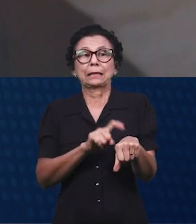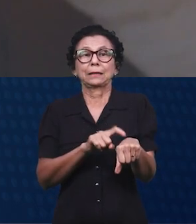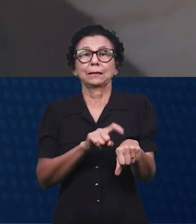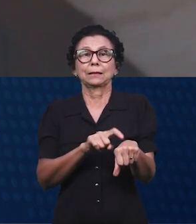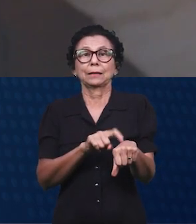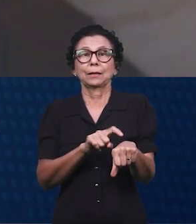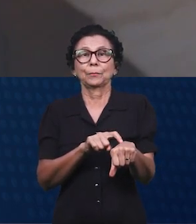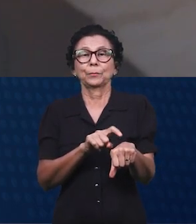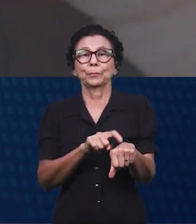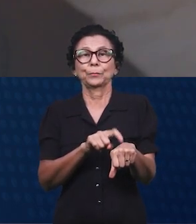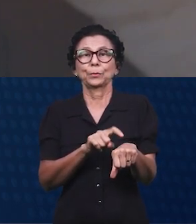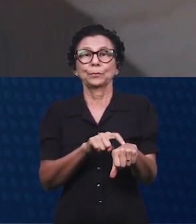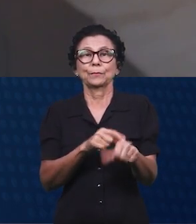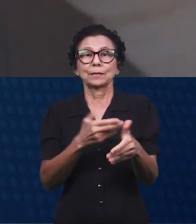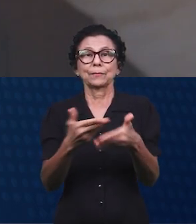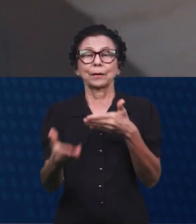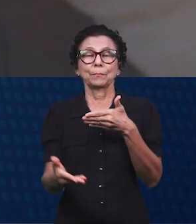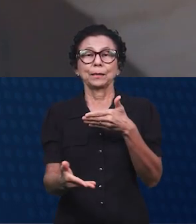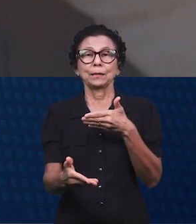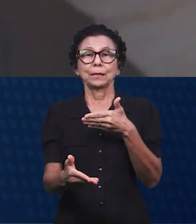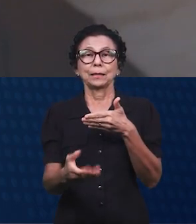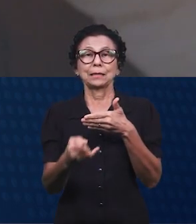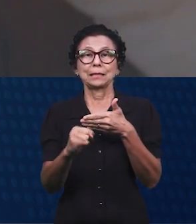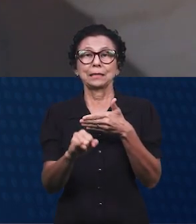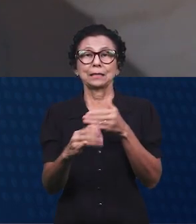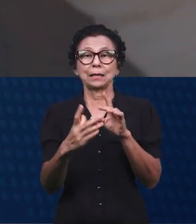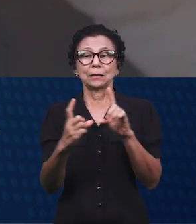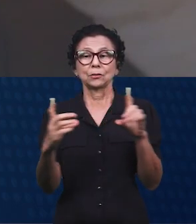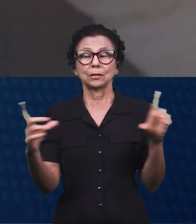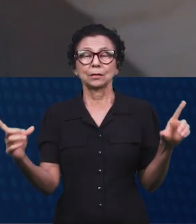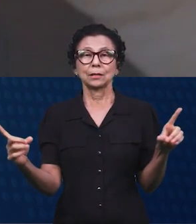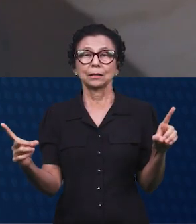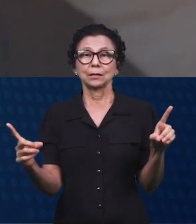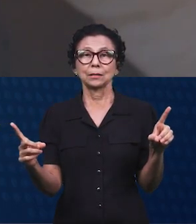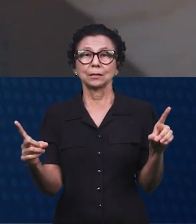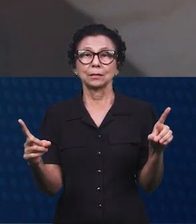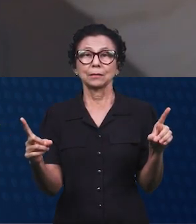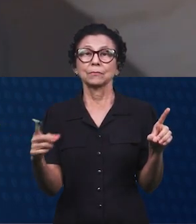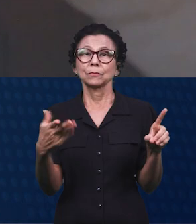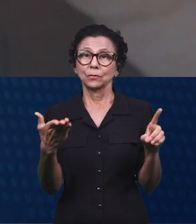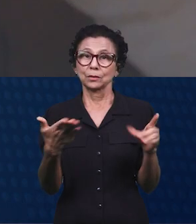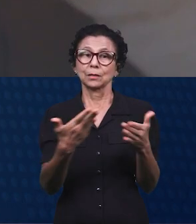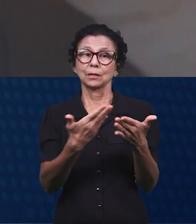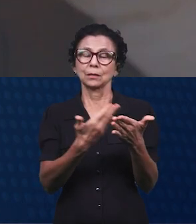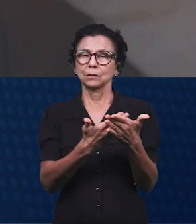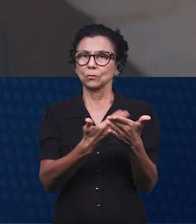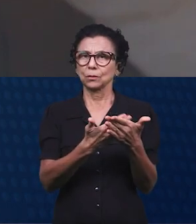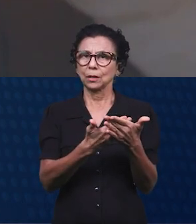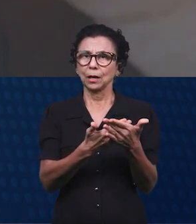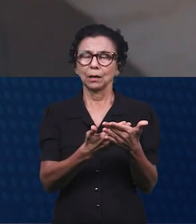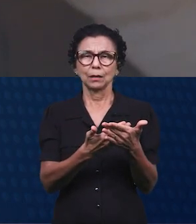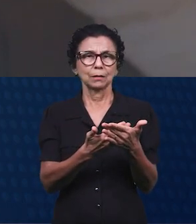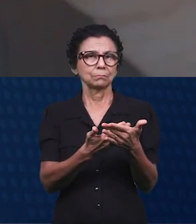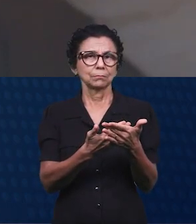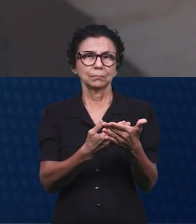você poderia estar estudando. Não, fatalmente, a gente vai ter isso, tá certo? Então, não tem como fugir